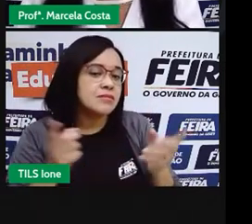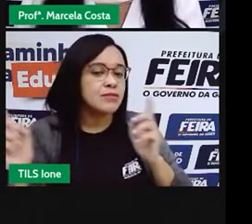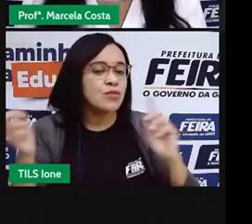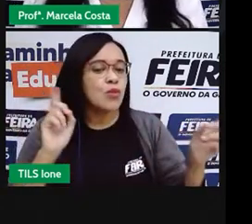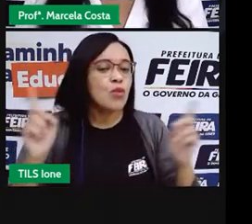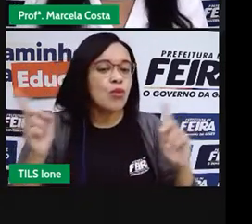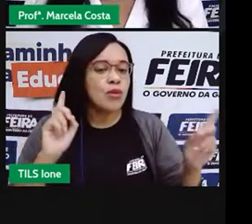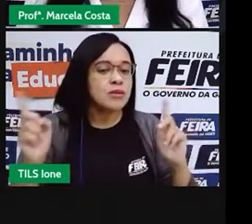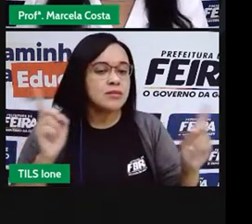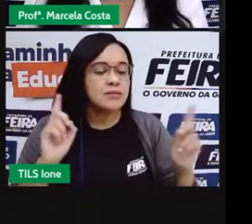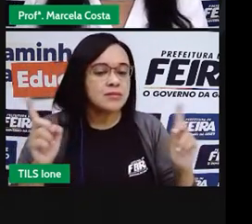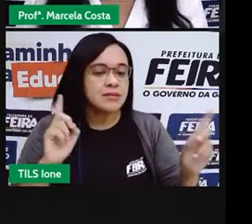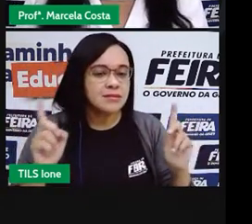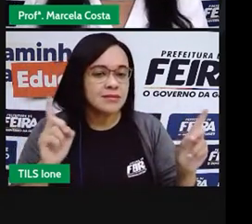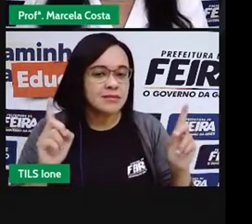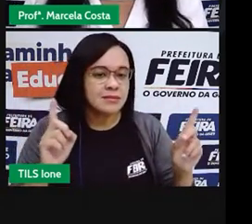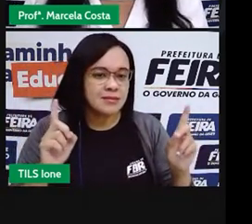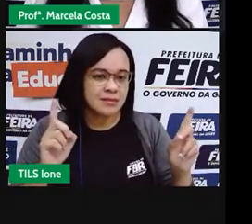quero?